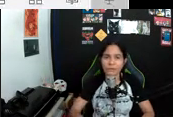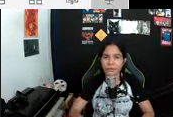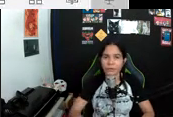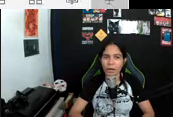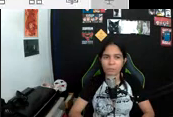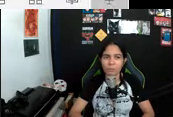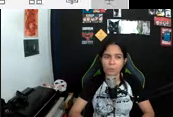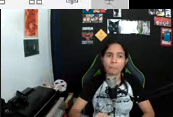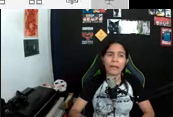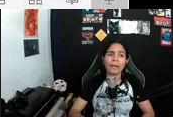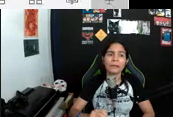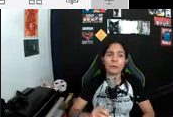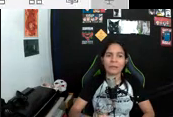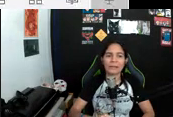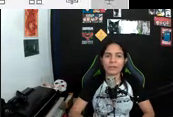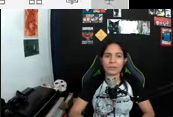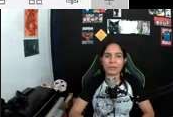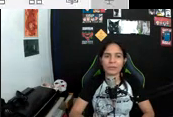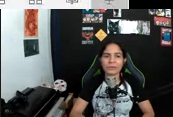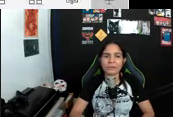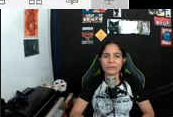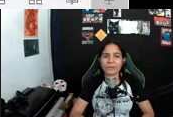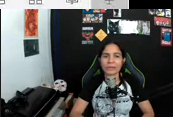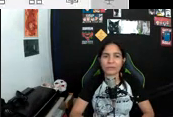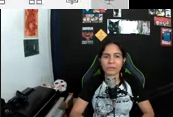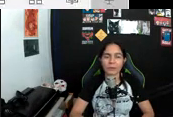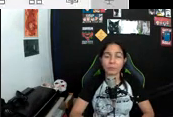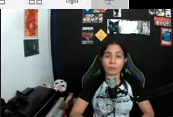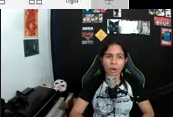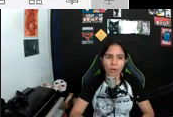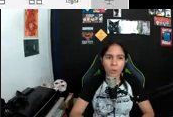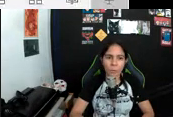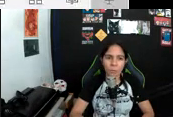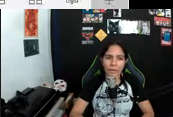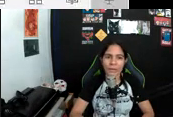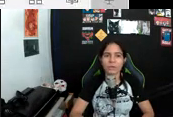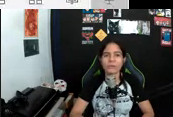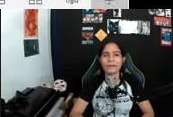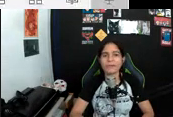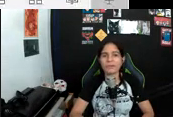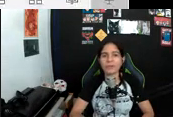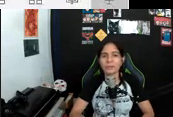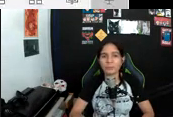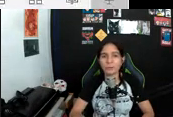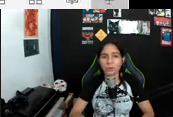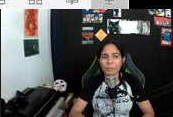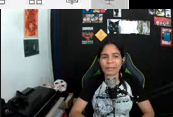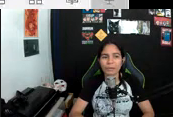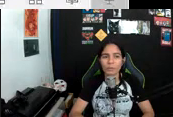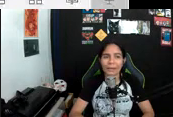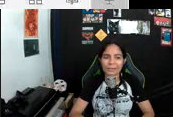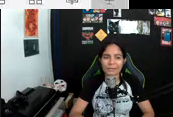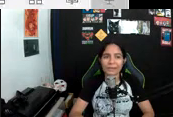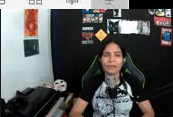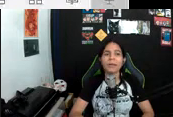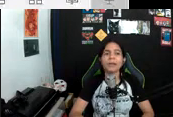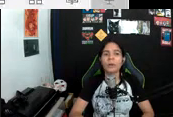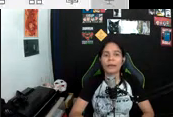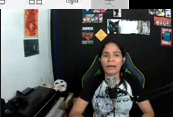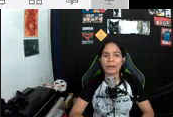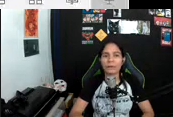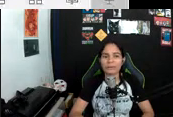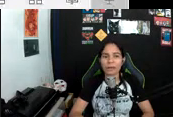gente falou disso agora há pouco. Então, o paciente tem o direito de ser identificado pelo nome completo, não deve ser chamado pelo nome da